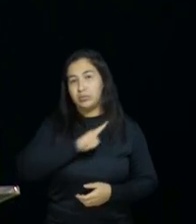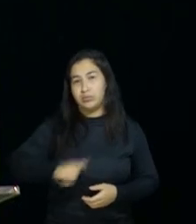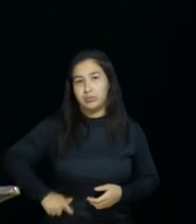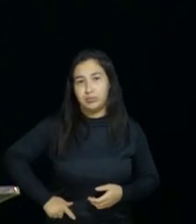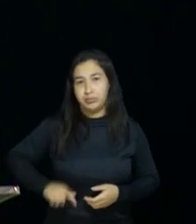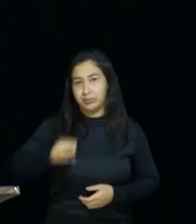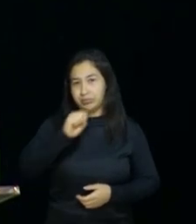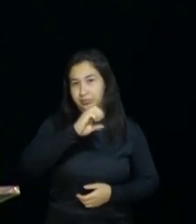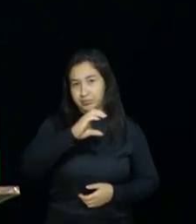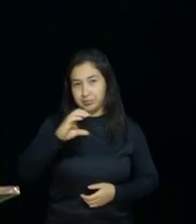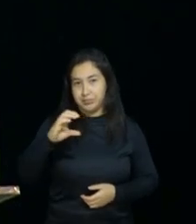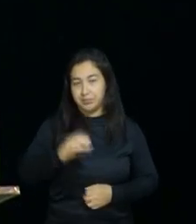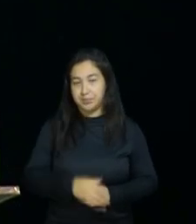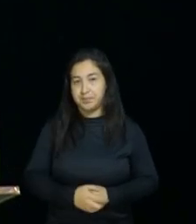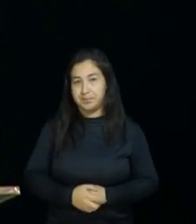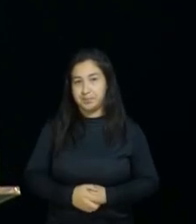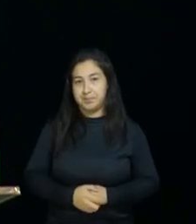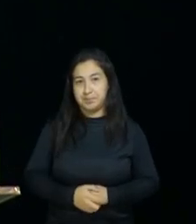presidente, senhores deputados,